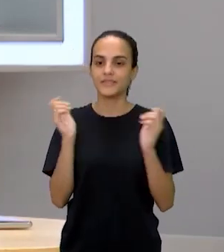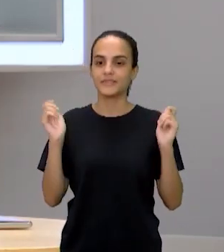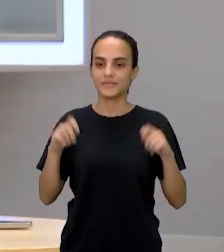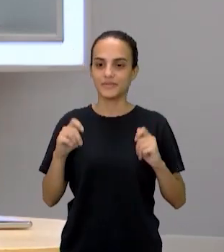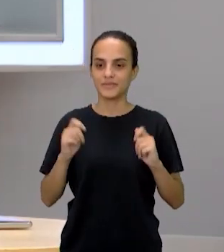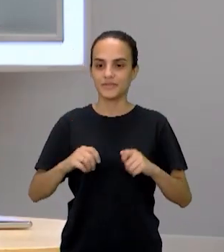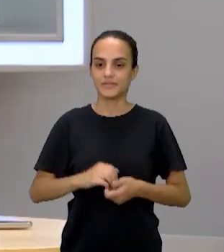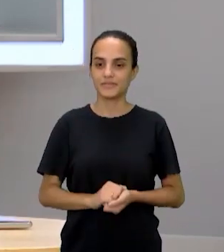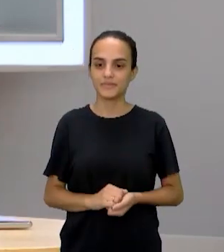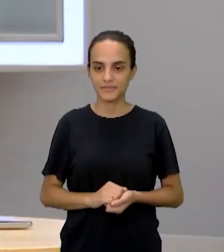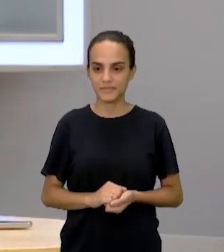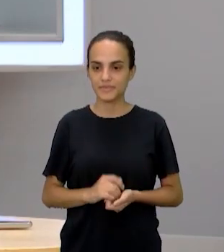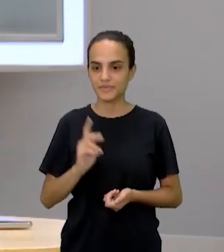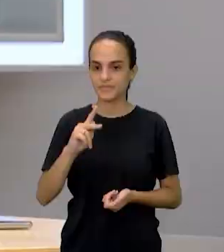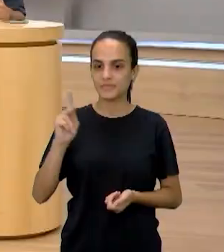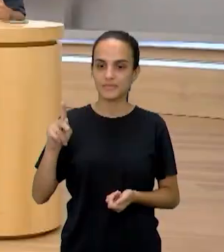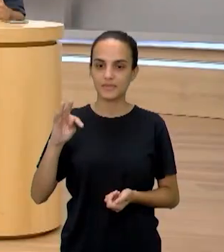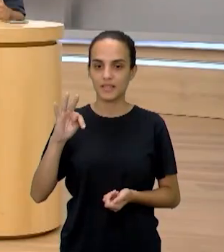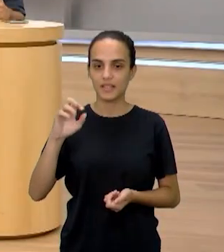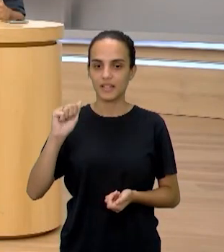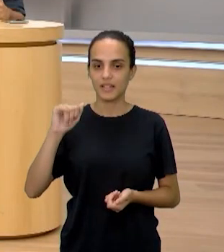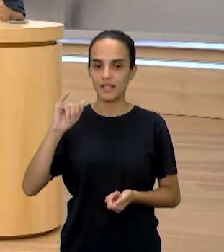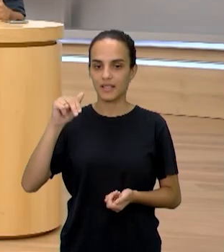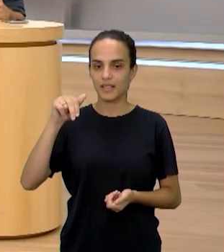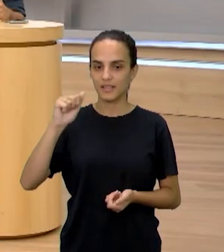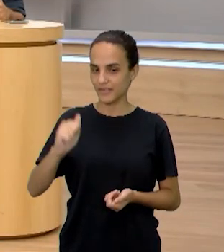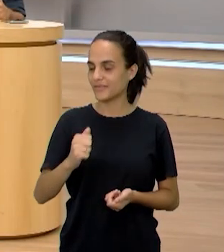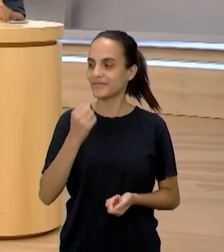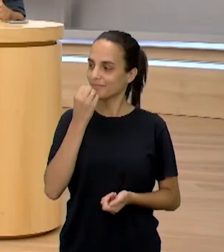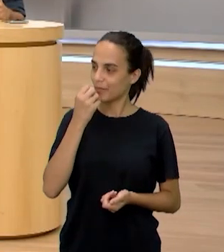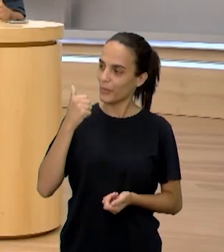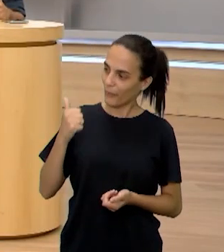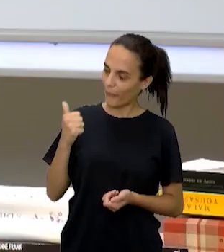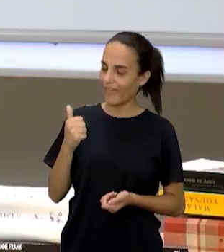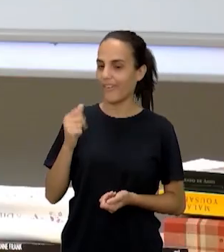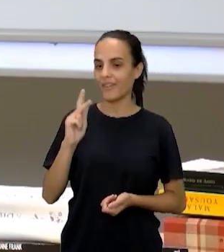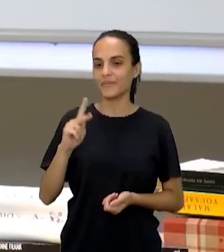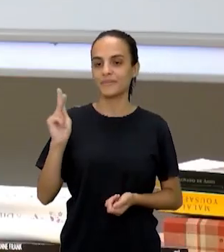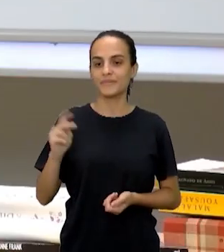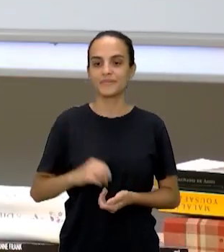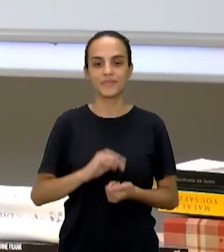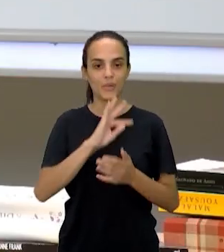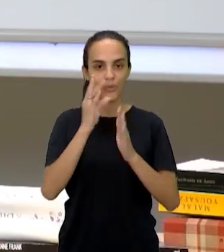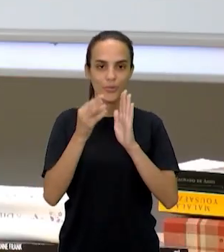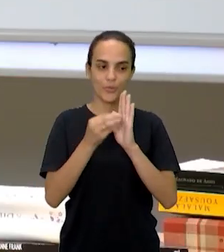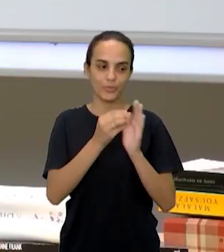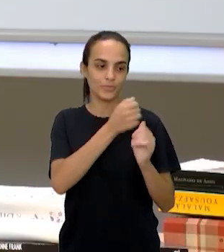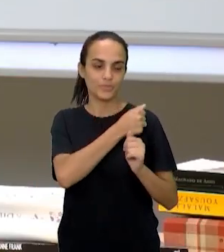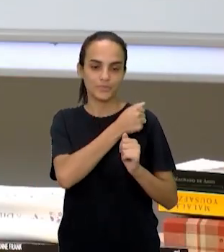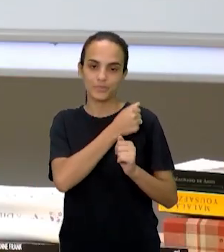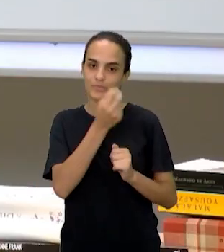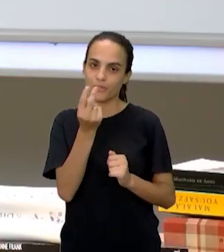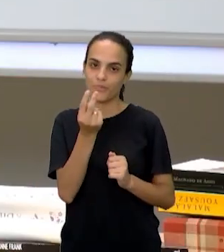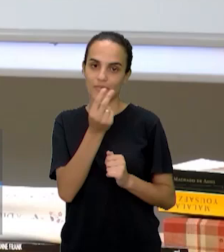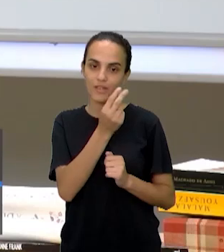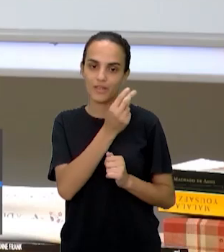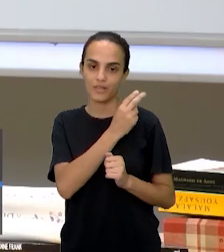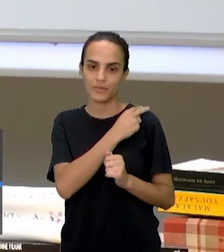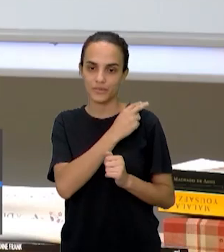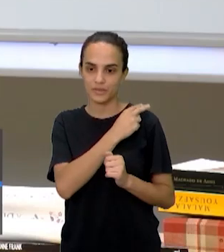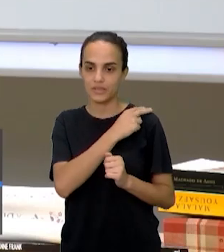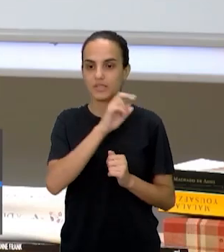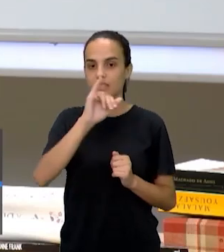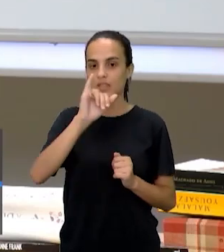esta é a aula, professora Tayana. Tudo bem, Tayana? Tudo bem, professor Mauro, estudantes aí do segundo termo